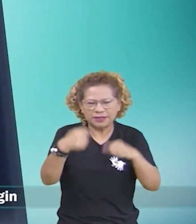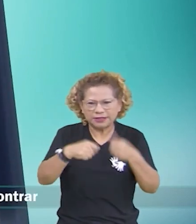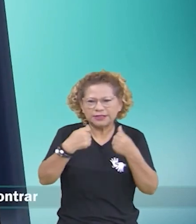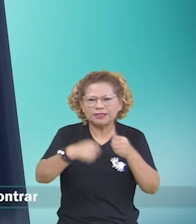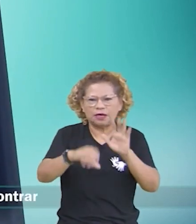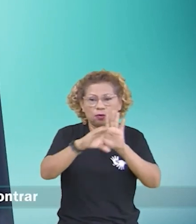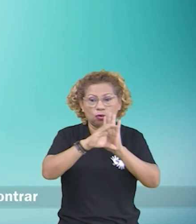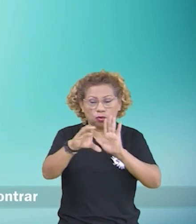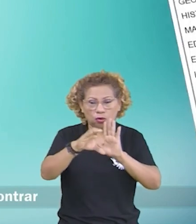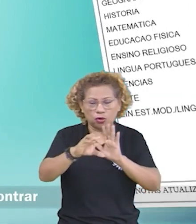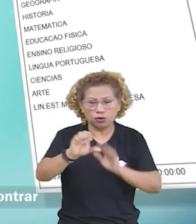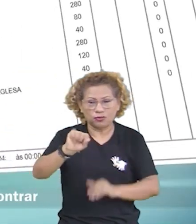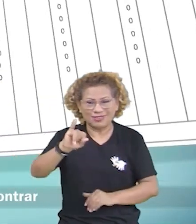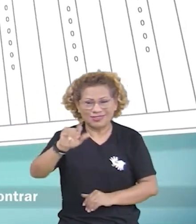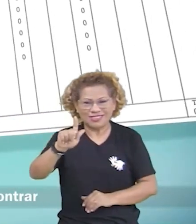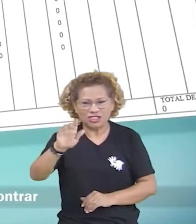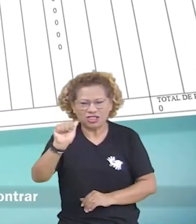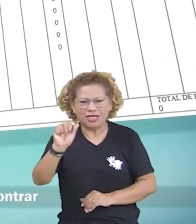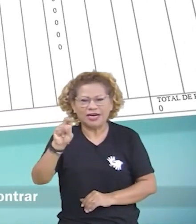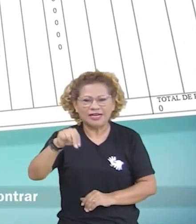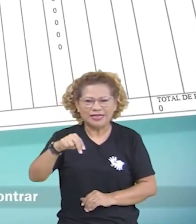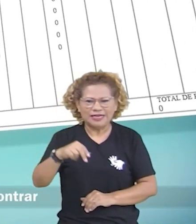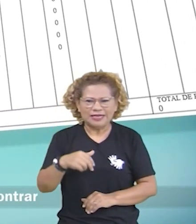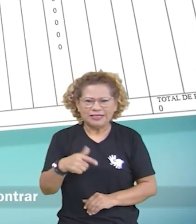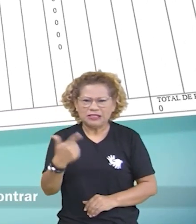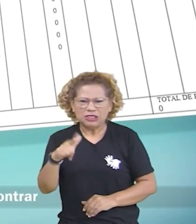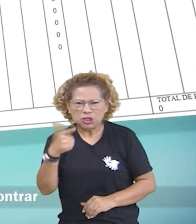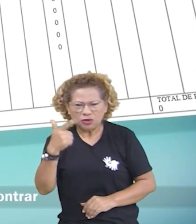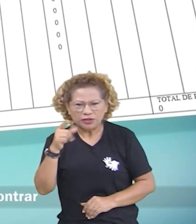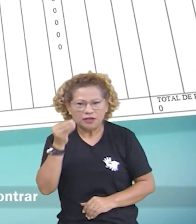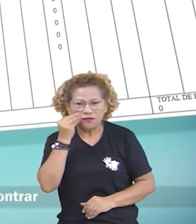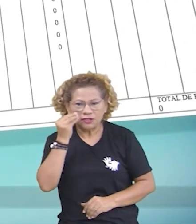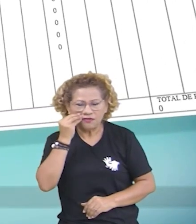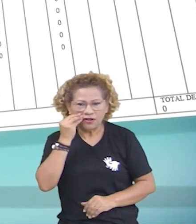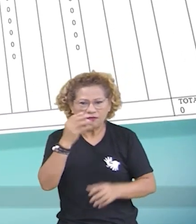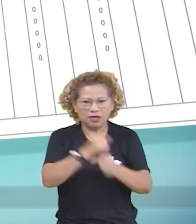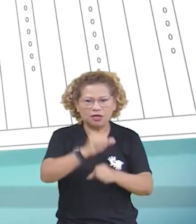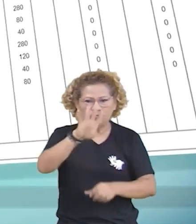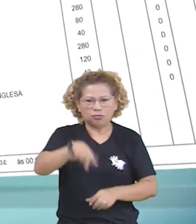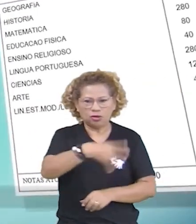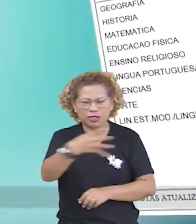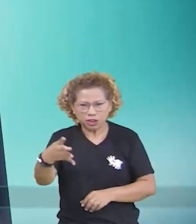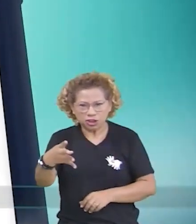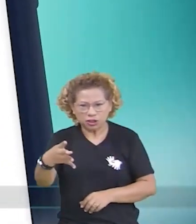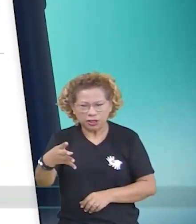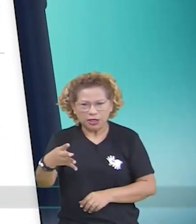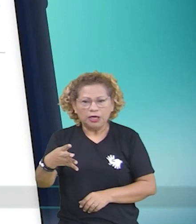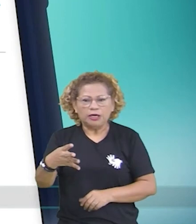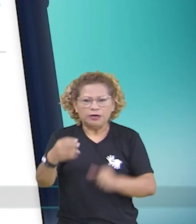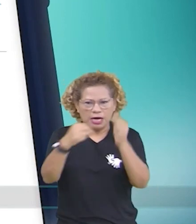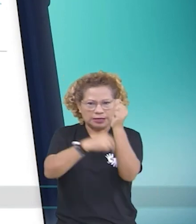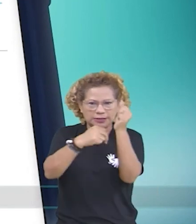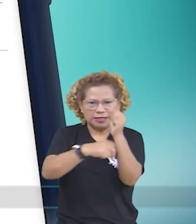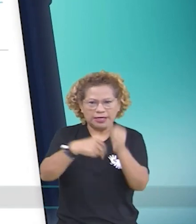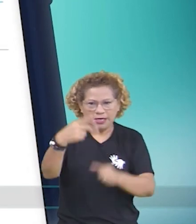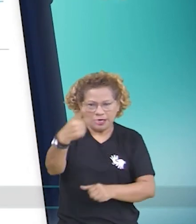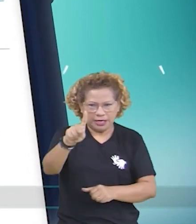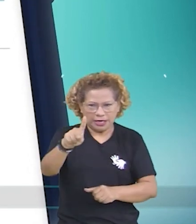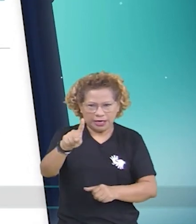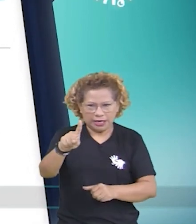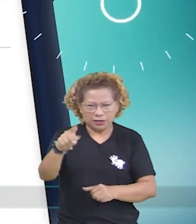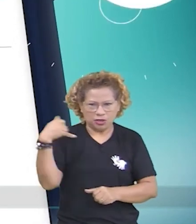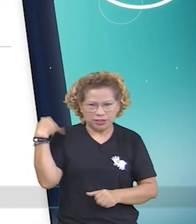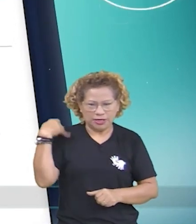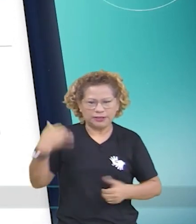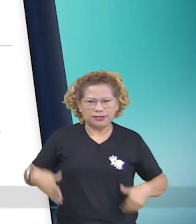para login. E se você não tiver, é só conferir o seu boletim que você vai encontrar. E como senha, você deve usar a sua data de nascimento. É